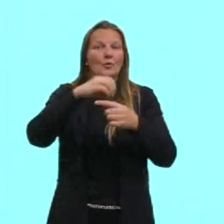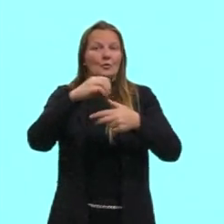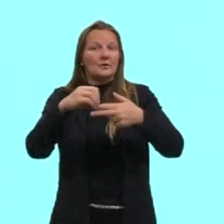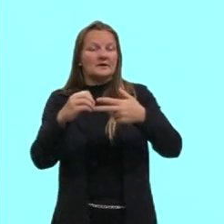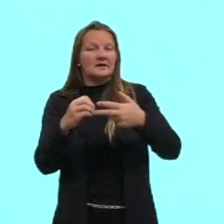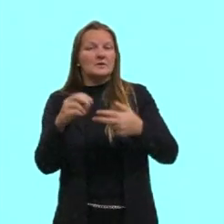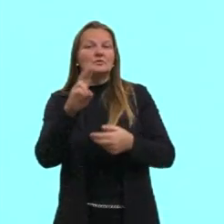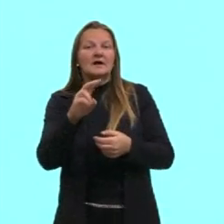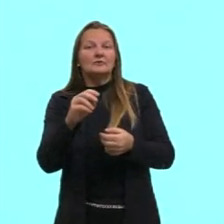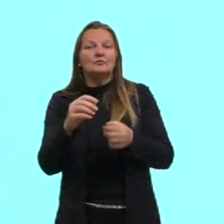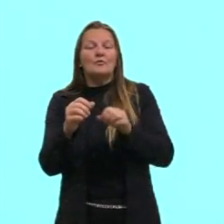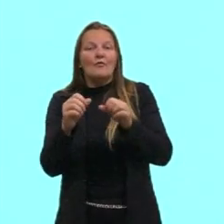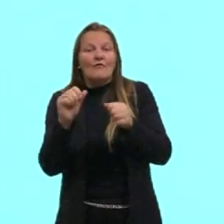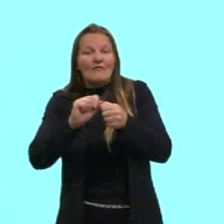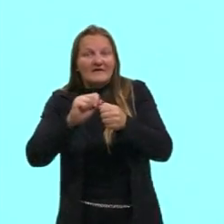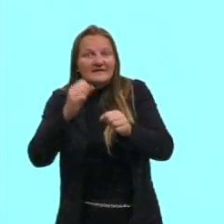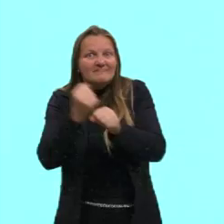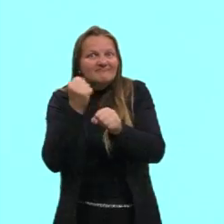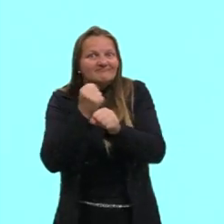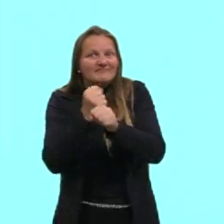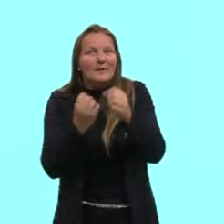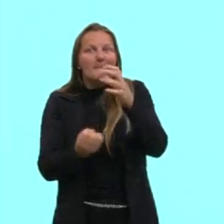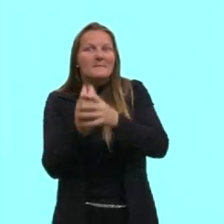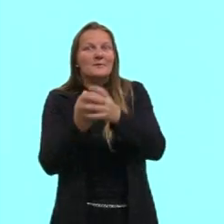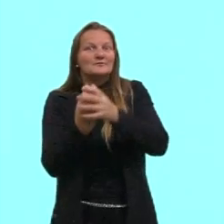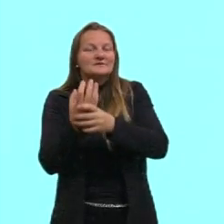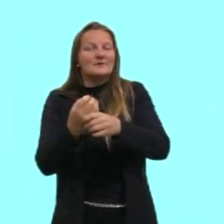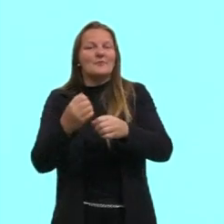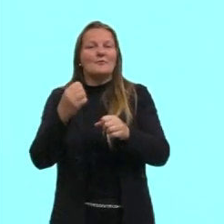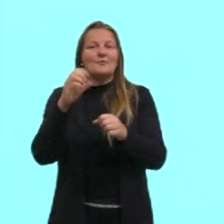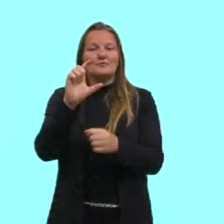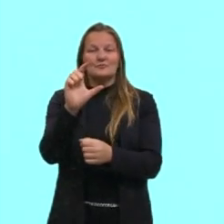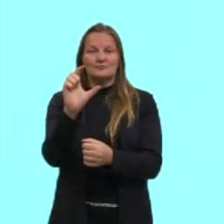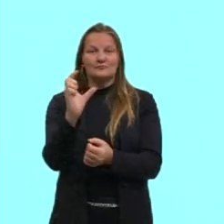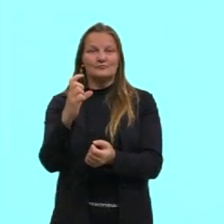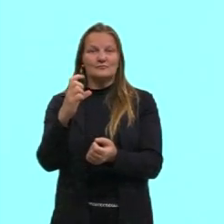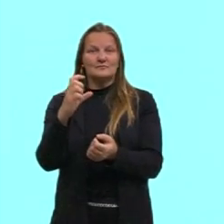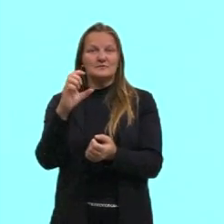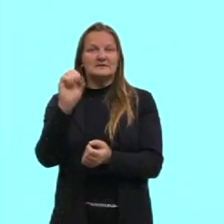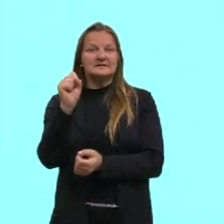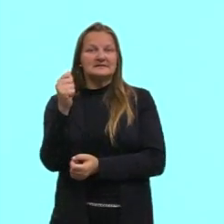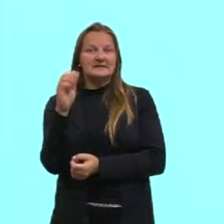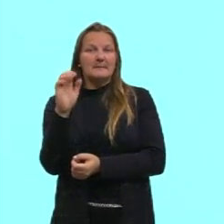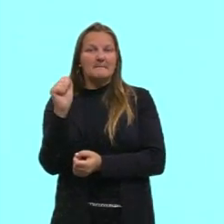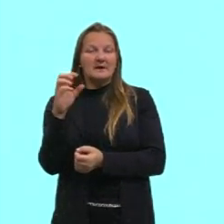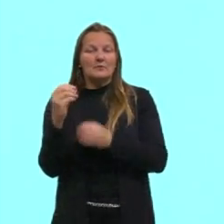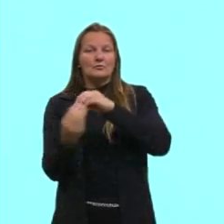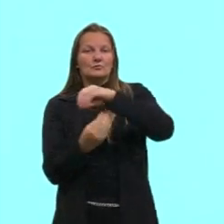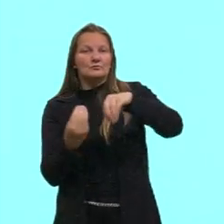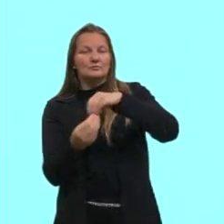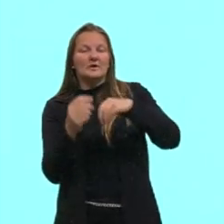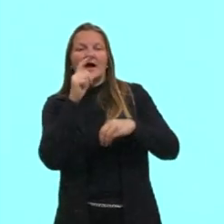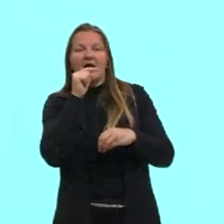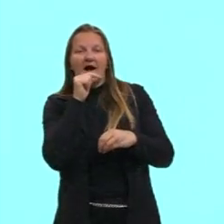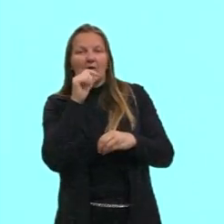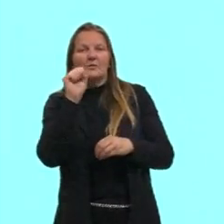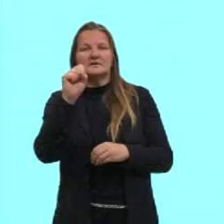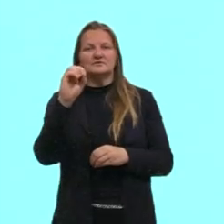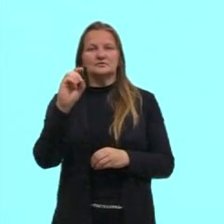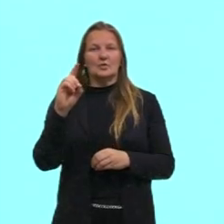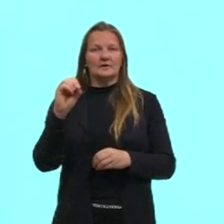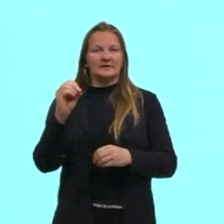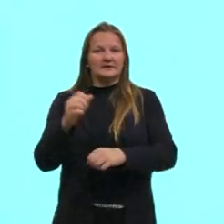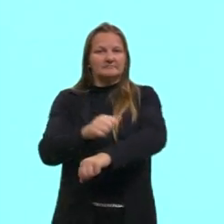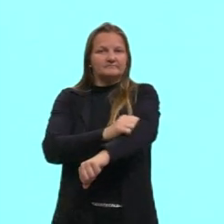utilizado para fazer sabão uma das alternativas é essa através da mistura de água e soda cáustica a soda